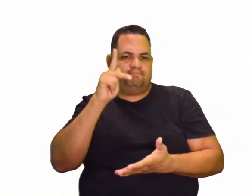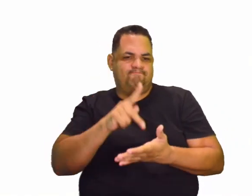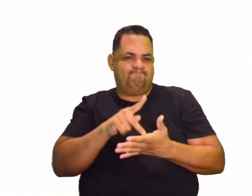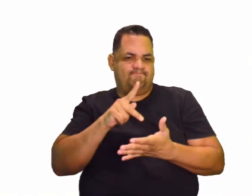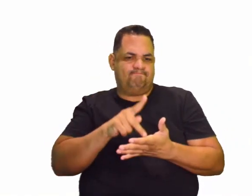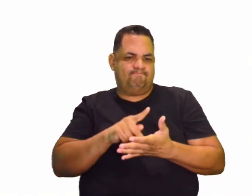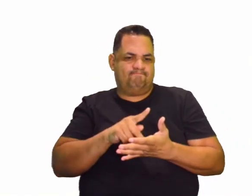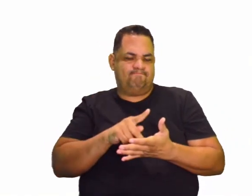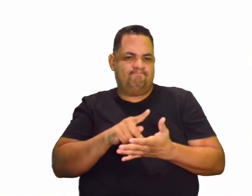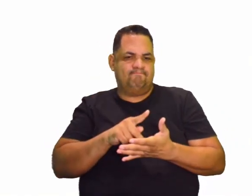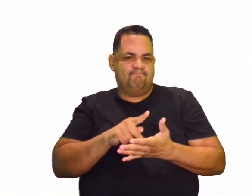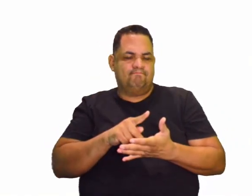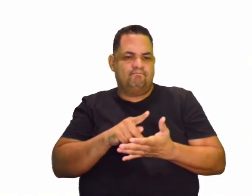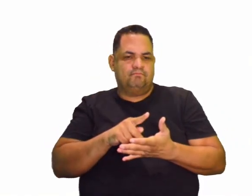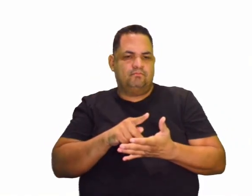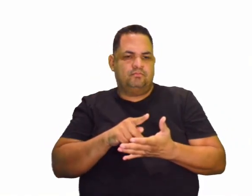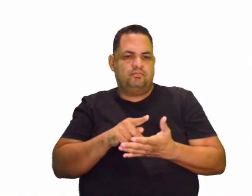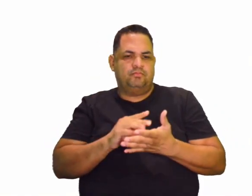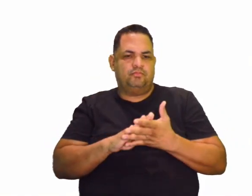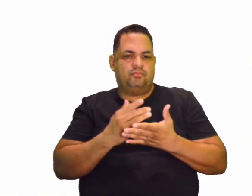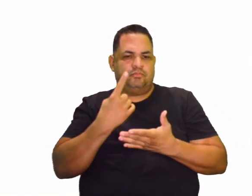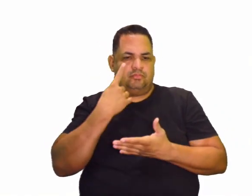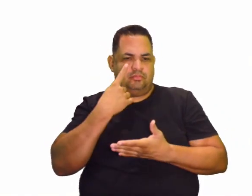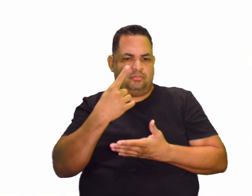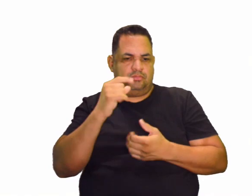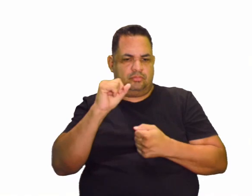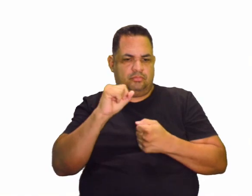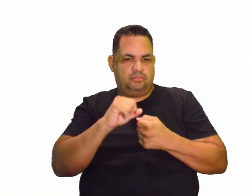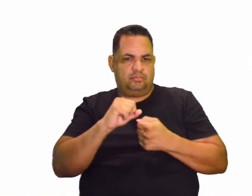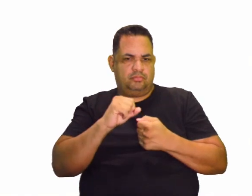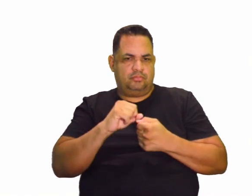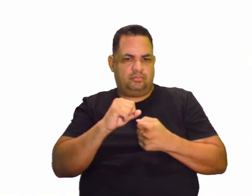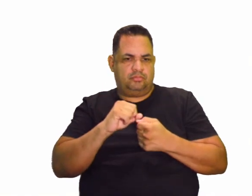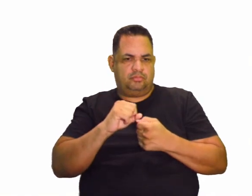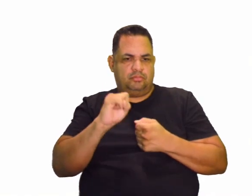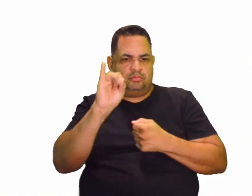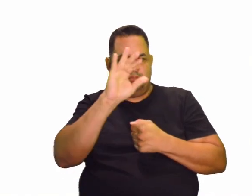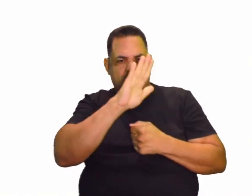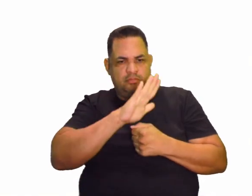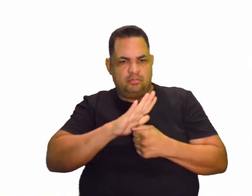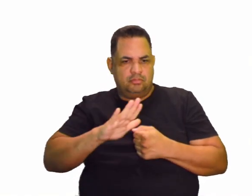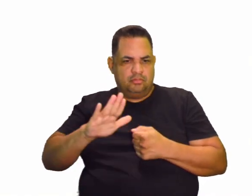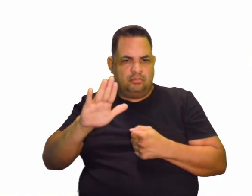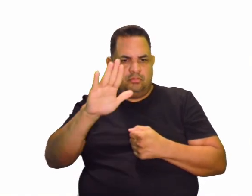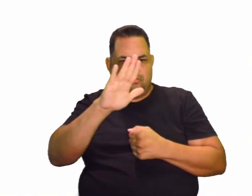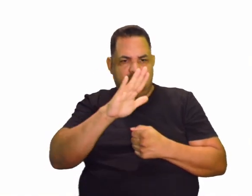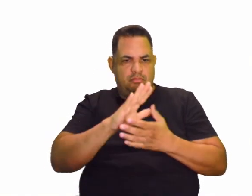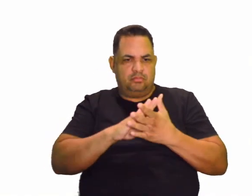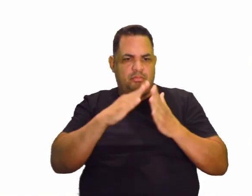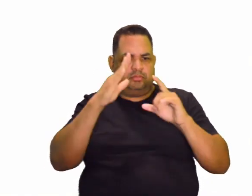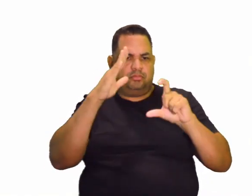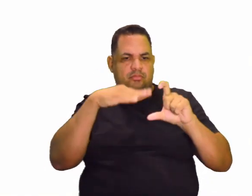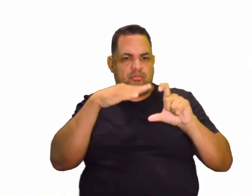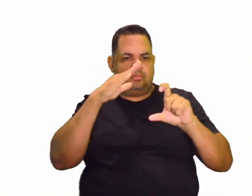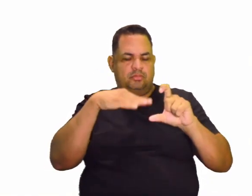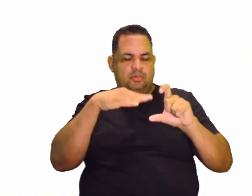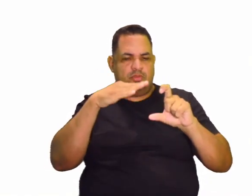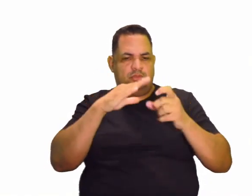ver um mosaico feito, né, com imagens aqui da mitologia